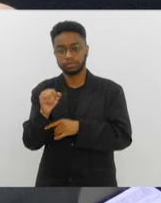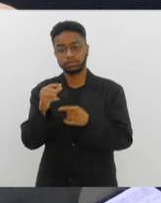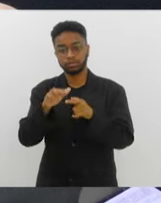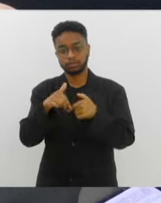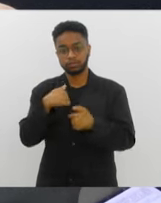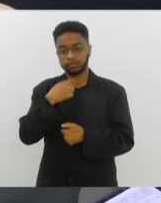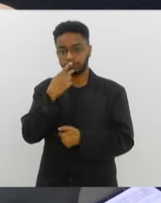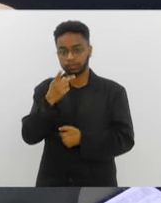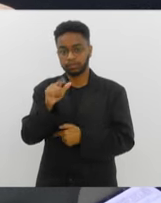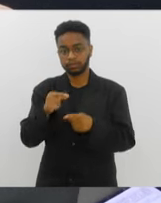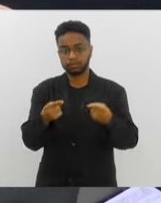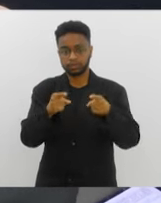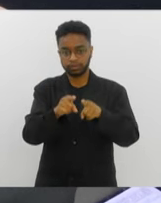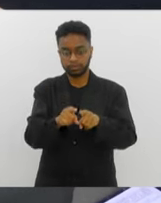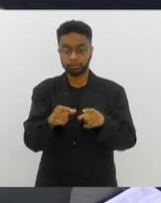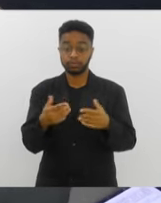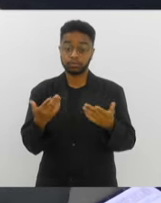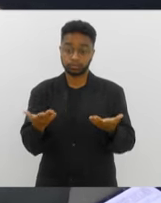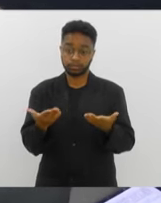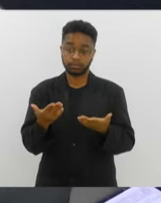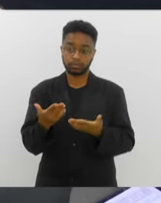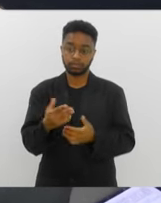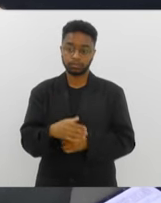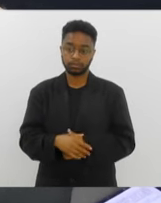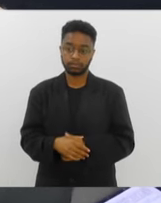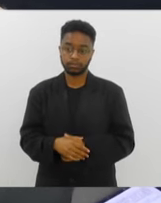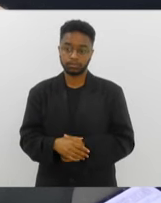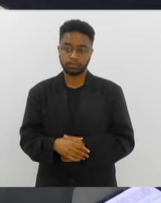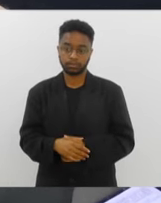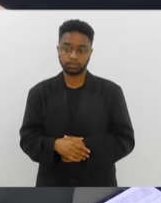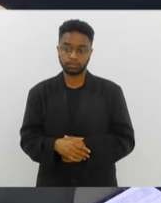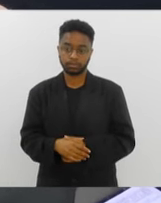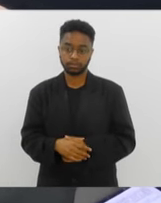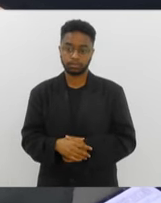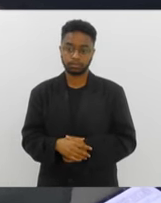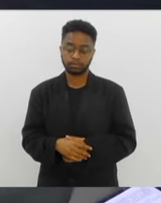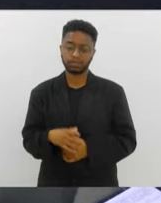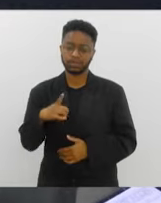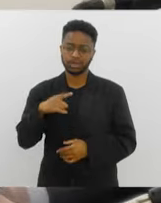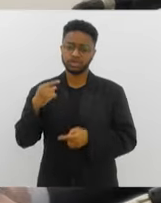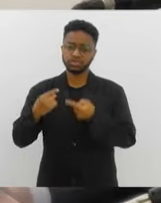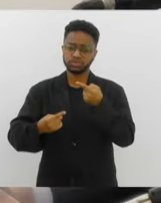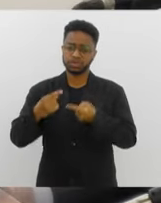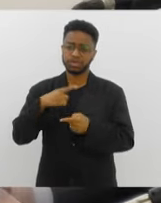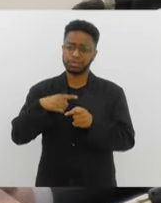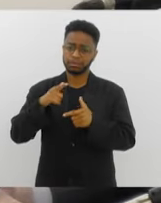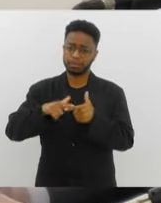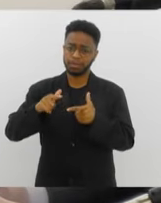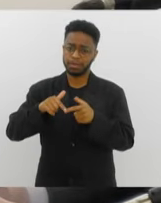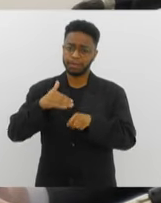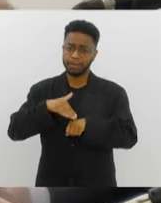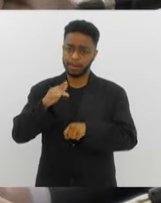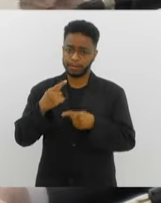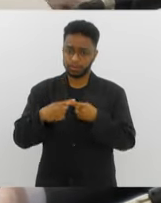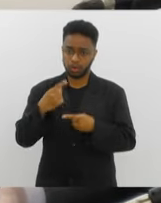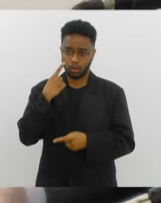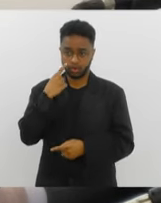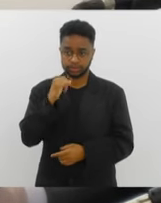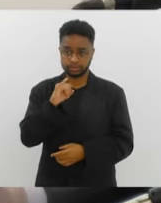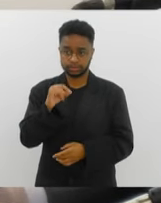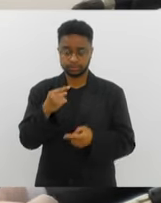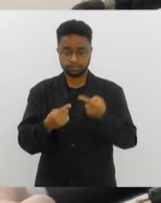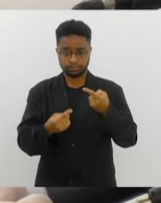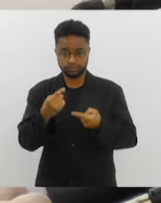ó... essa discussão, essa discussão vai trazer mais problema, por quê? Por exemplo, se a gente for discutir